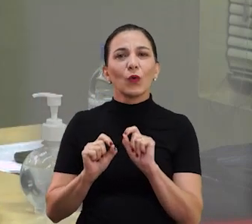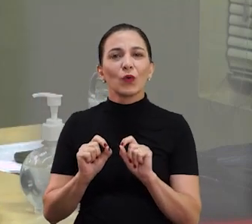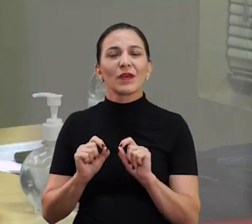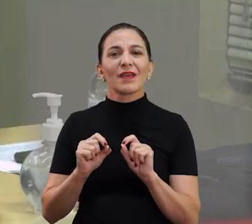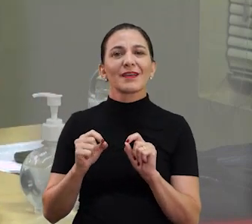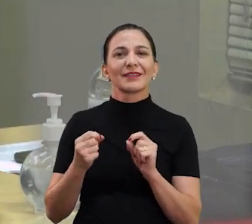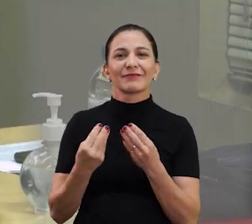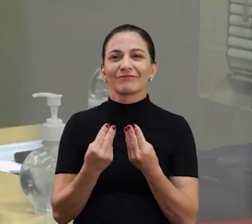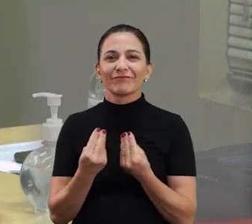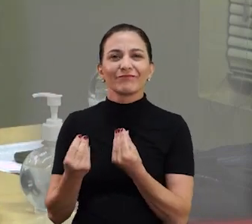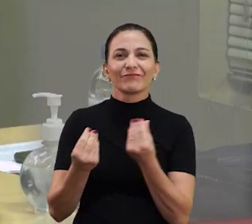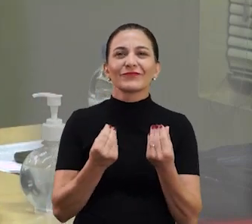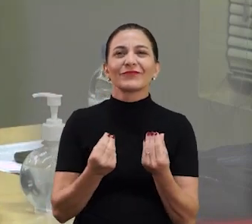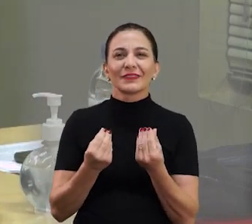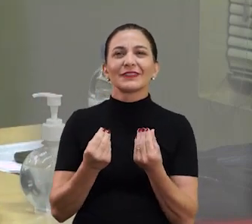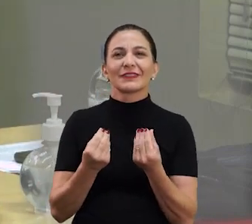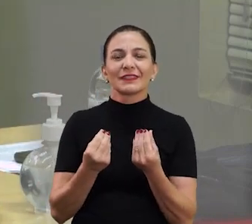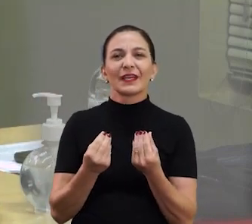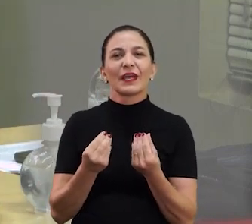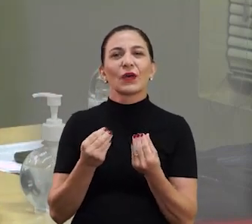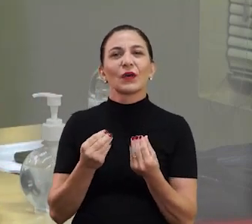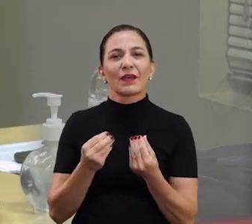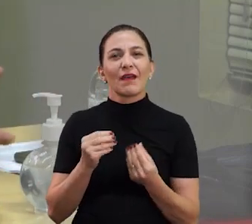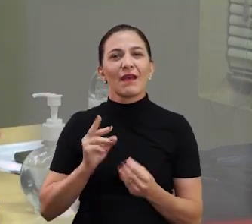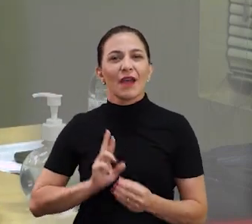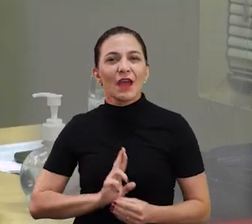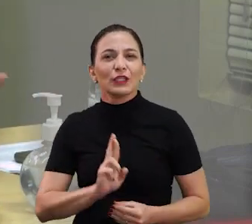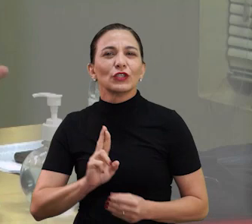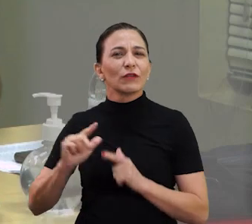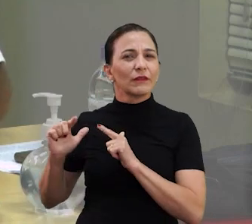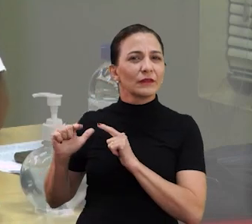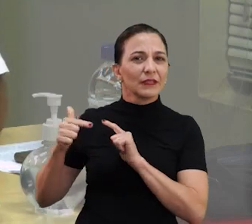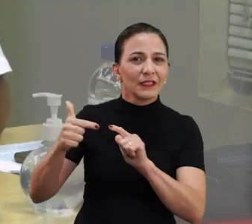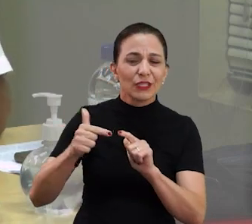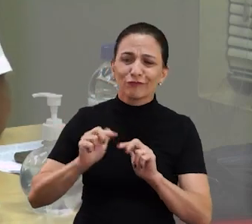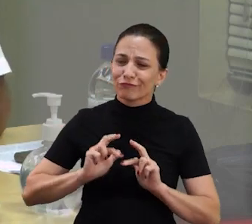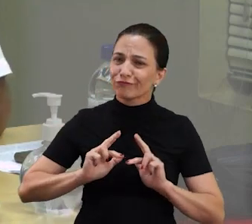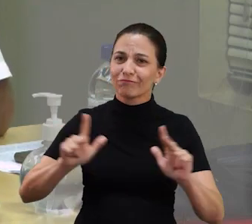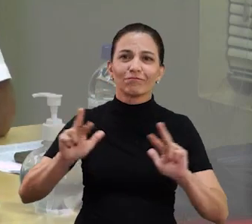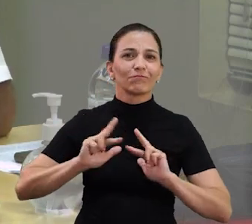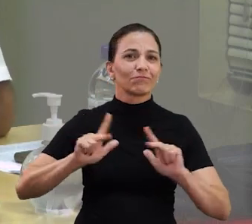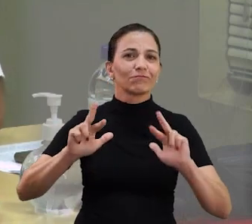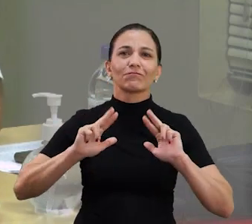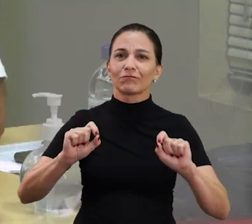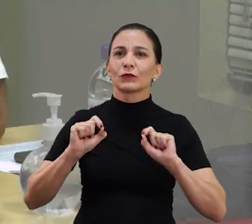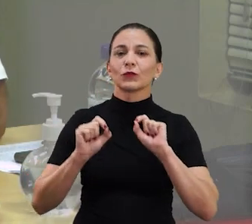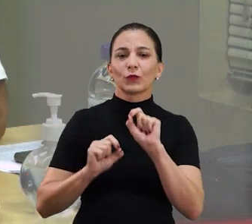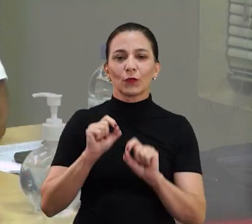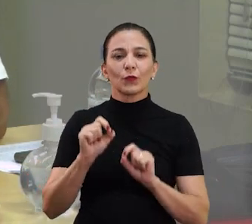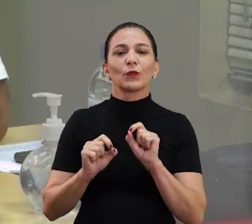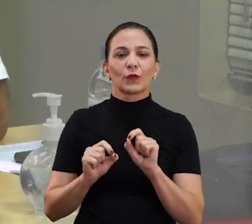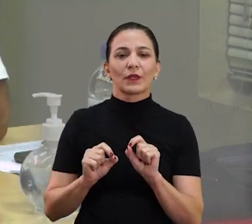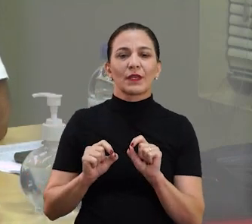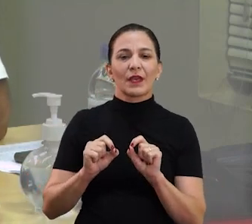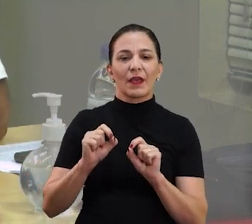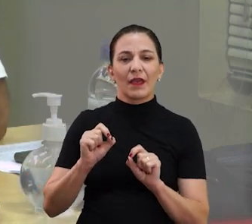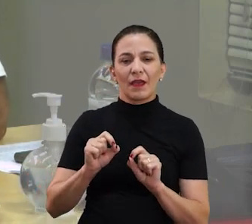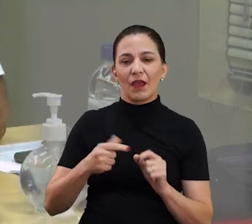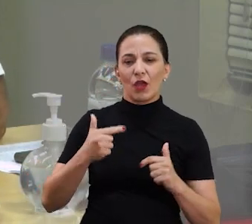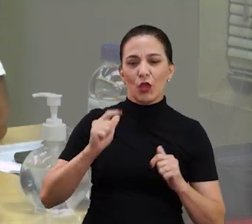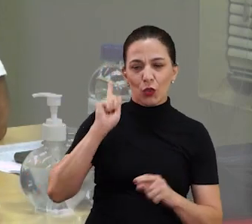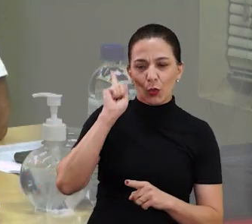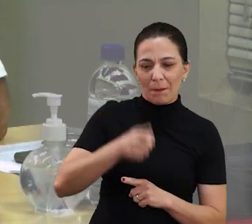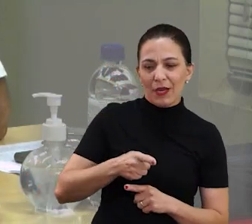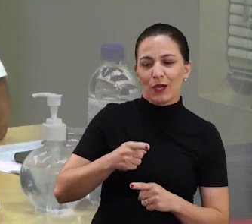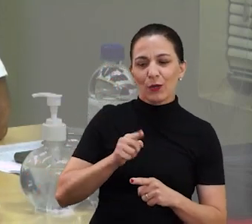enfim que faz parte da da dessa tradição religiosa pelo contrário o que está se afirmando é uma uma teologia do